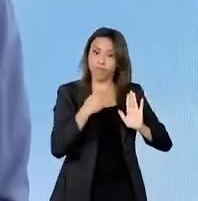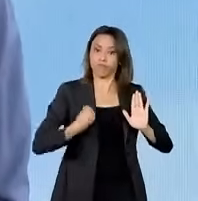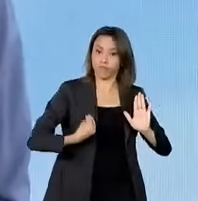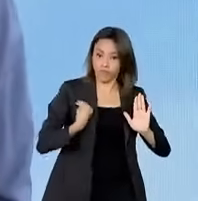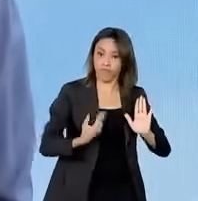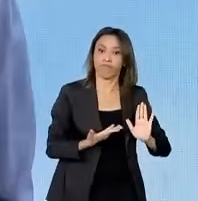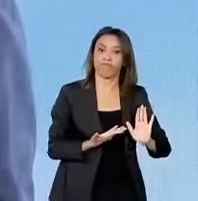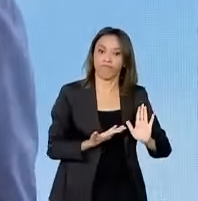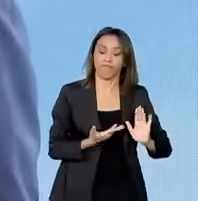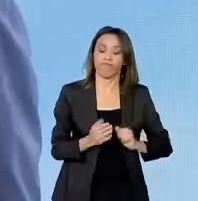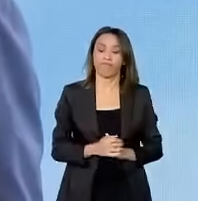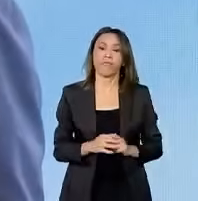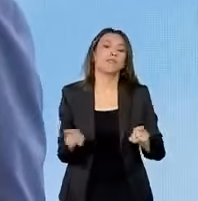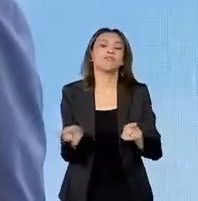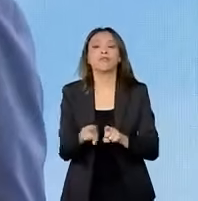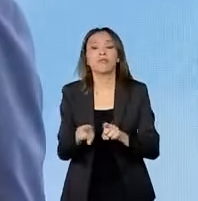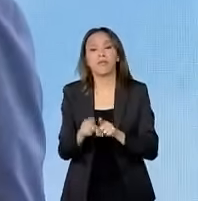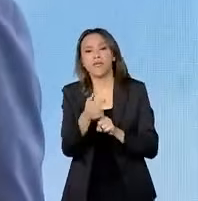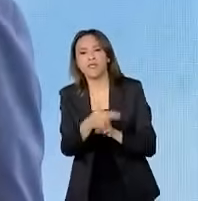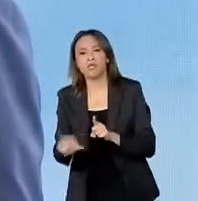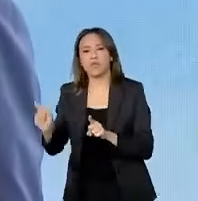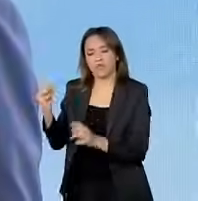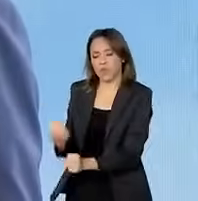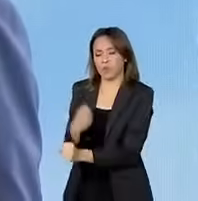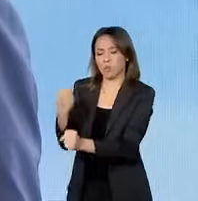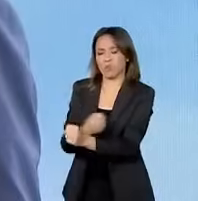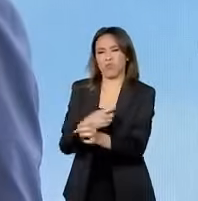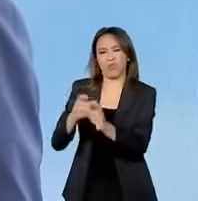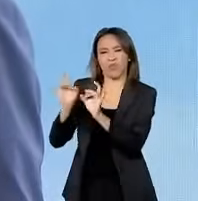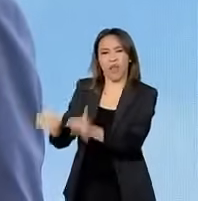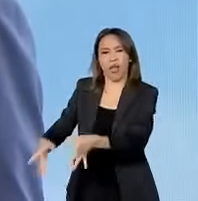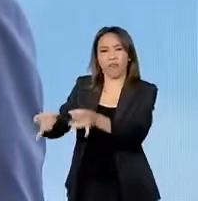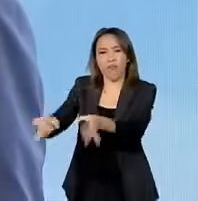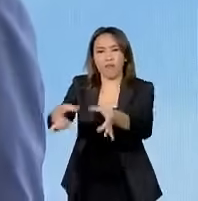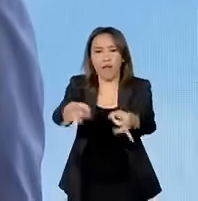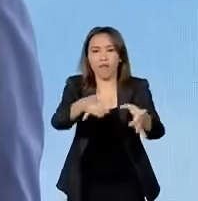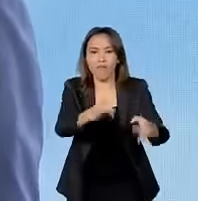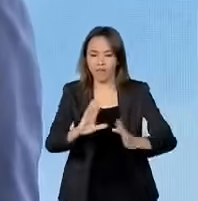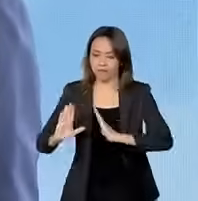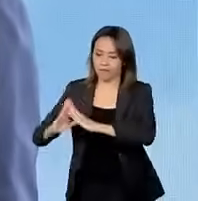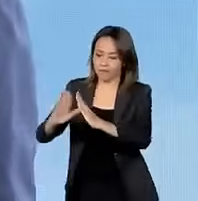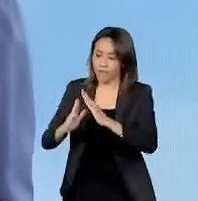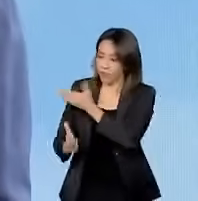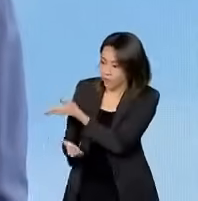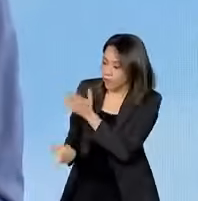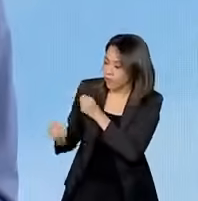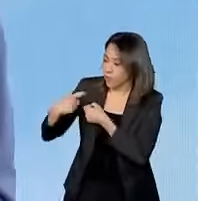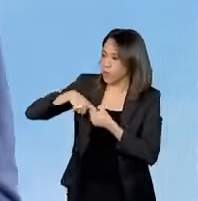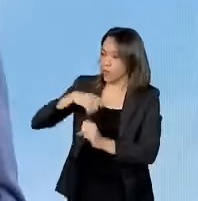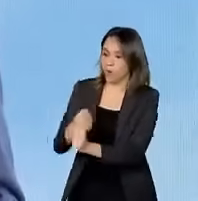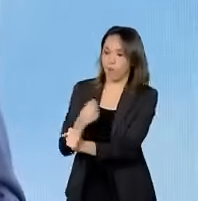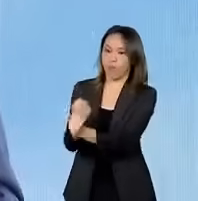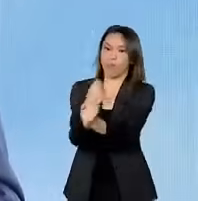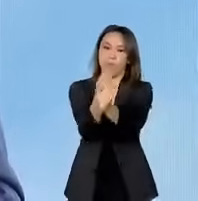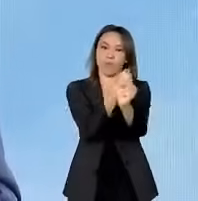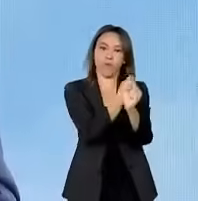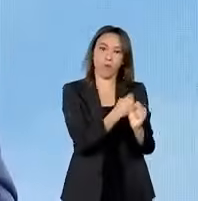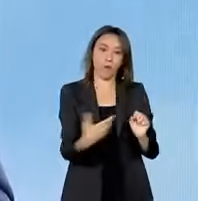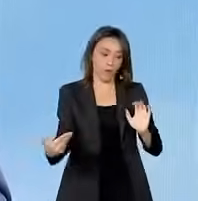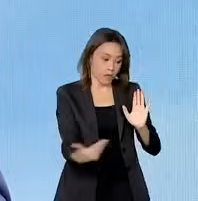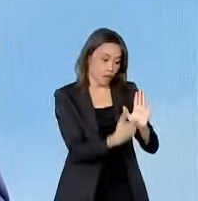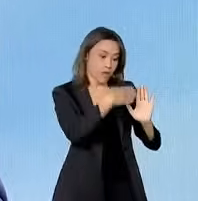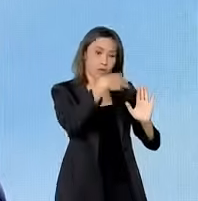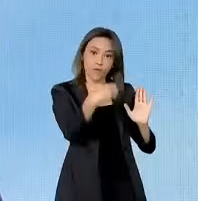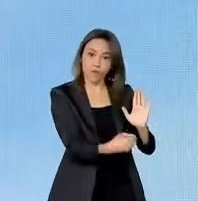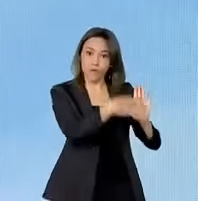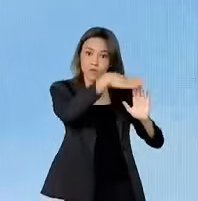e das obras inacabadas do Minha Casa Minha Vida que o senhor retomou. Esse novo Minha Casa Minha Vida,